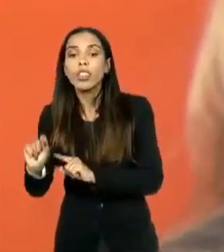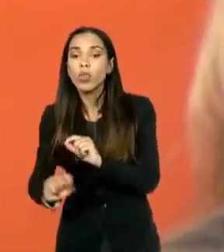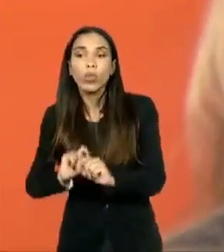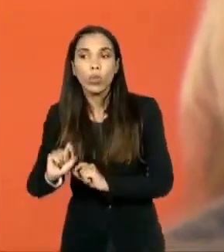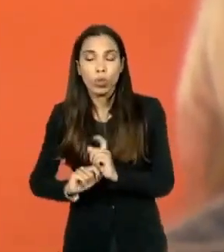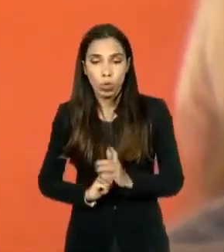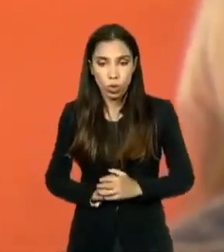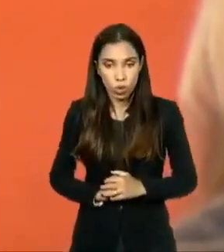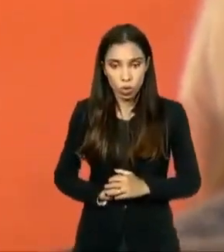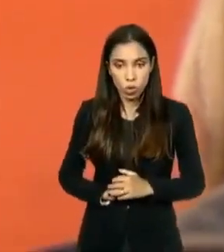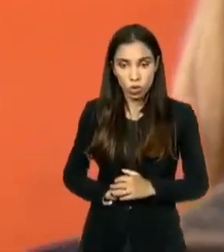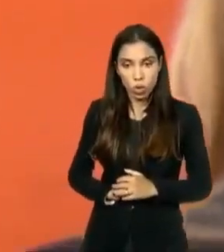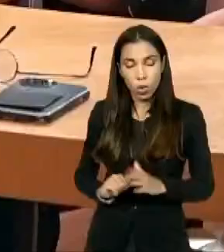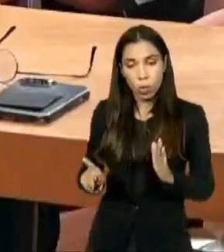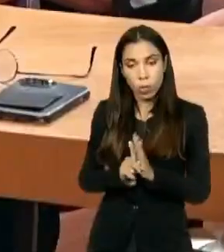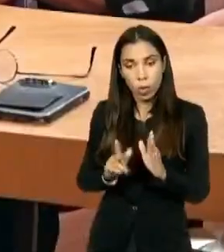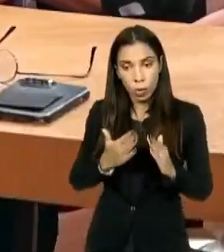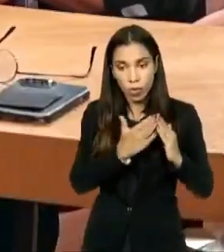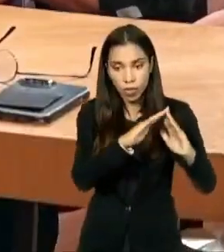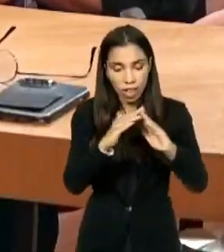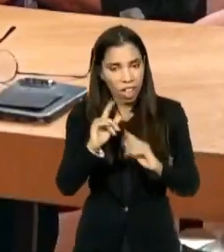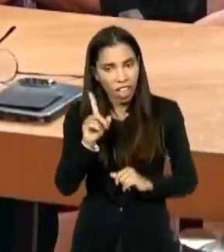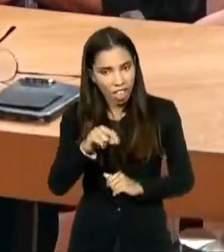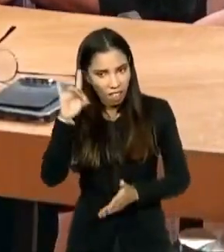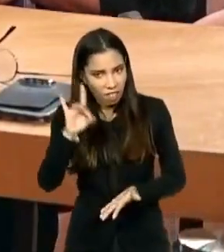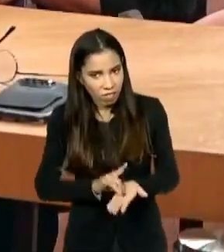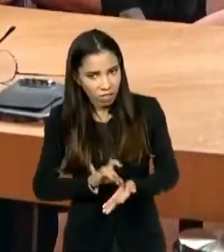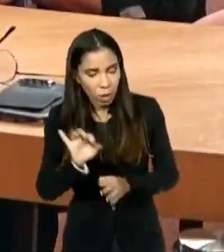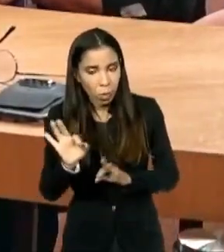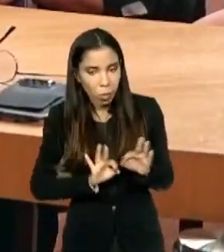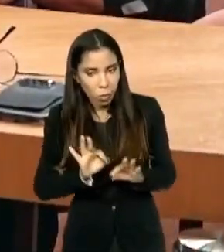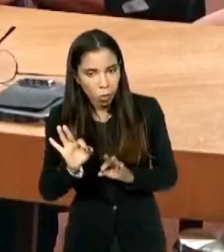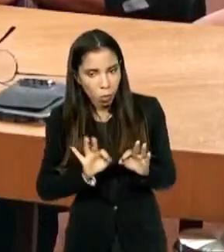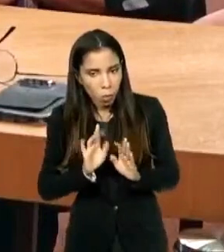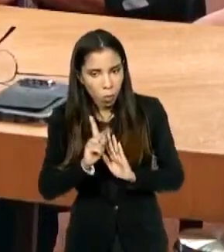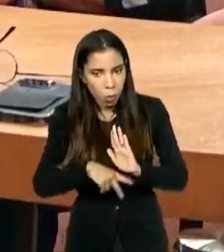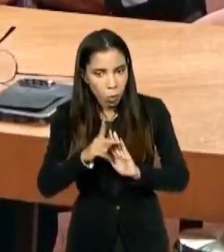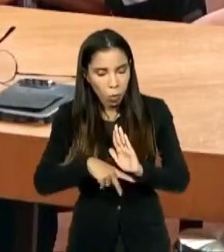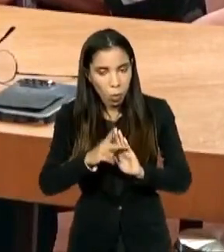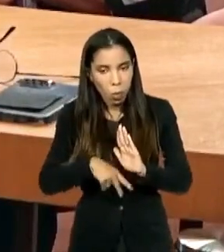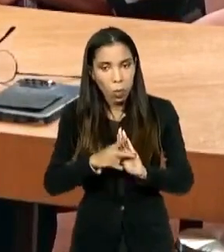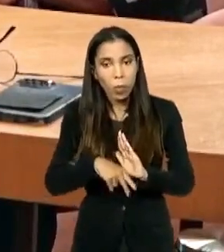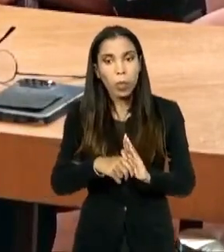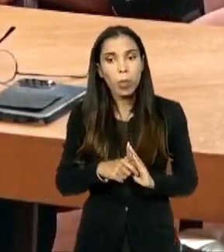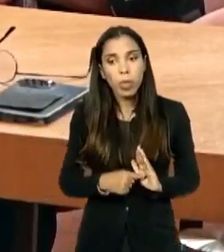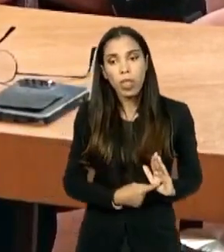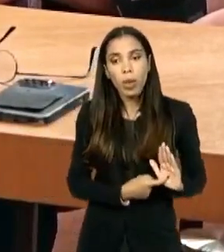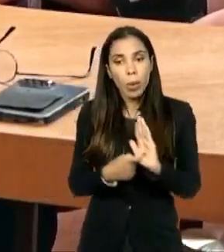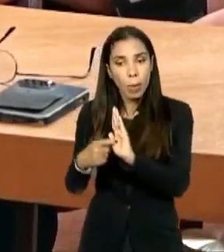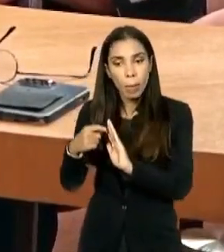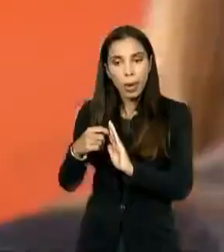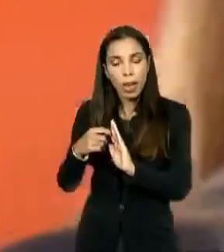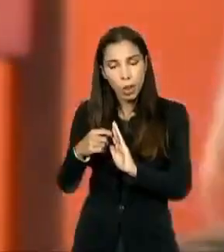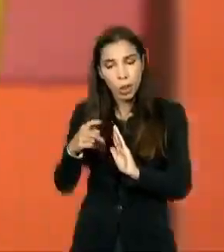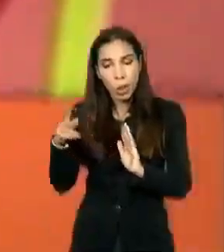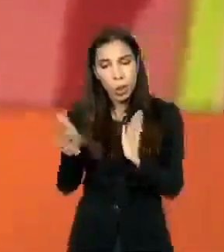a Copa Pastoral da Favela. E é verdade que você tem um plano de apresentar a Favela do Papa para o Papa Francisco?